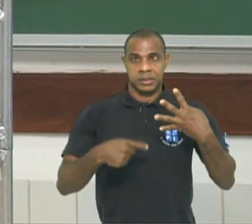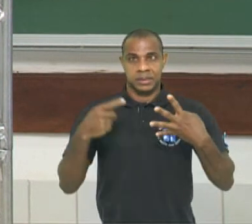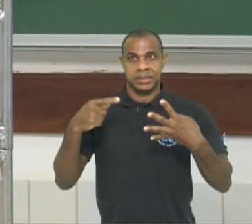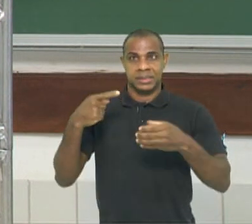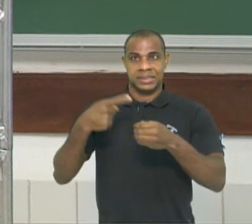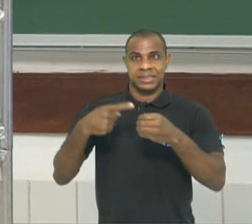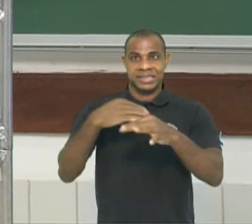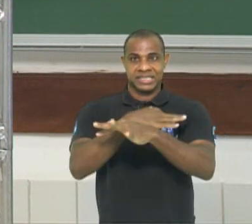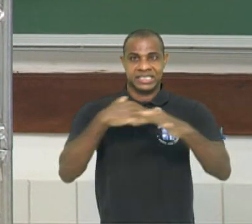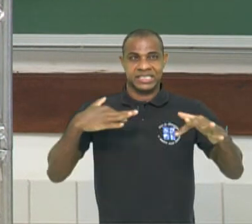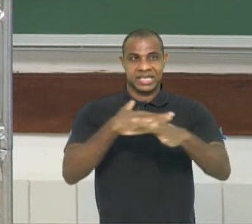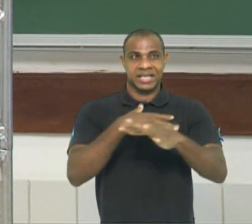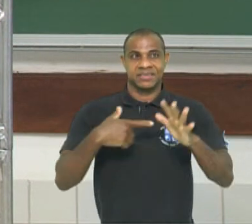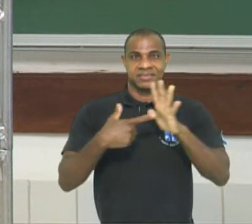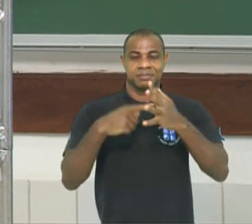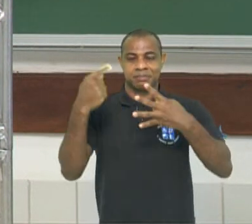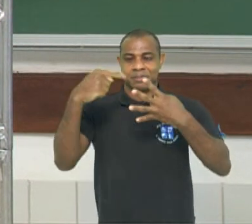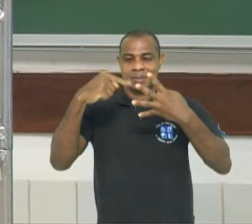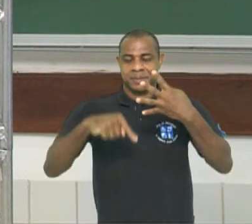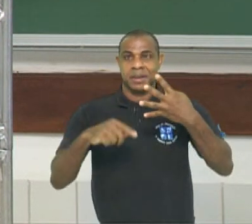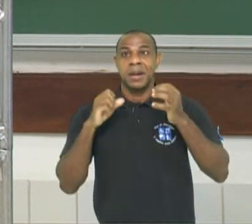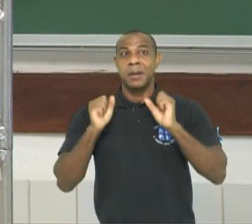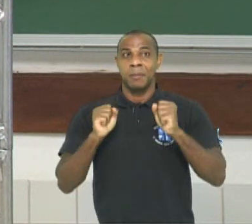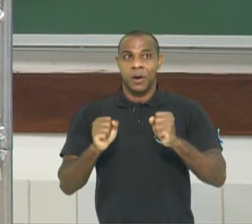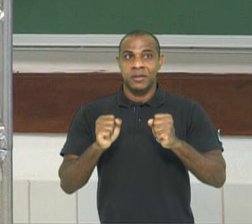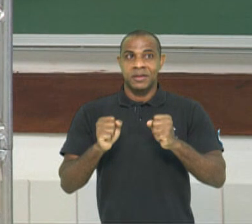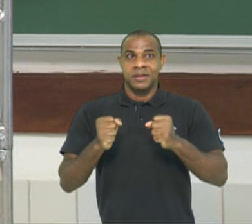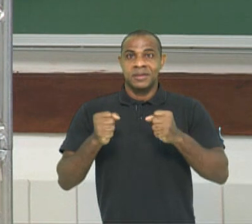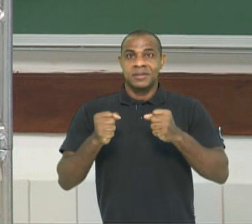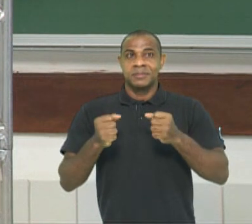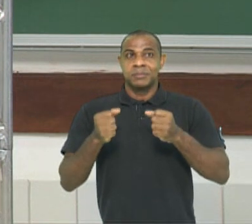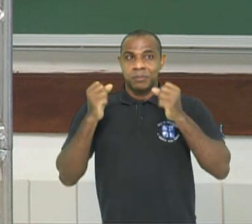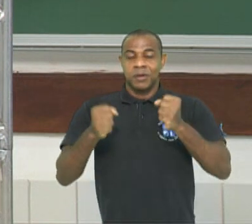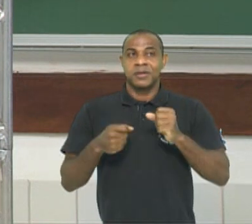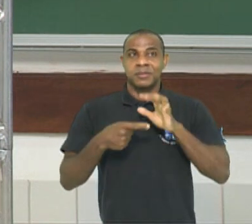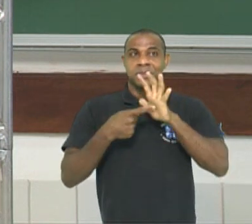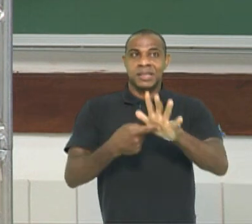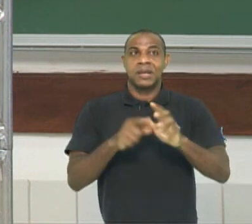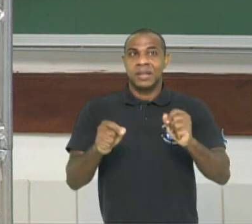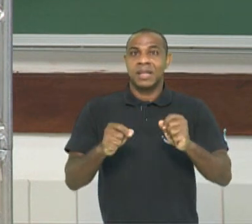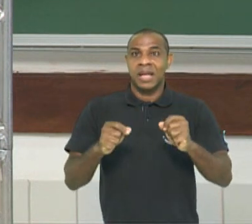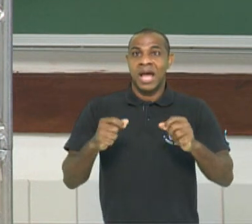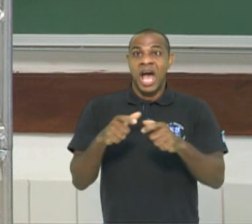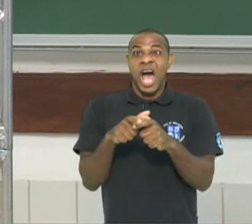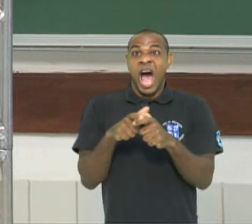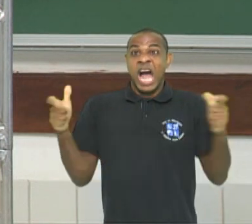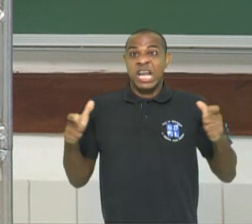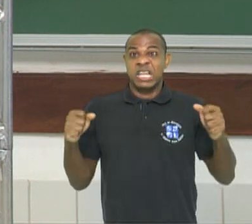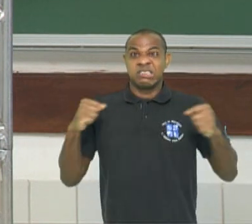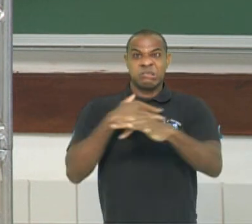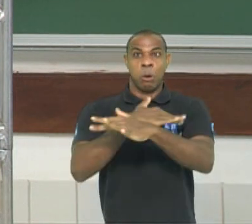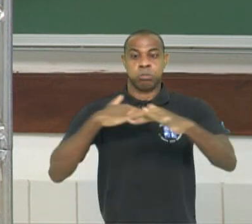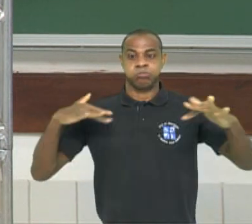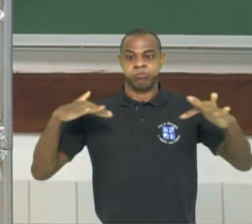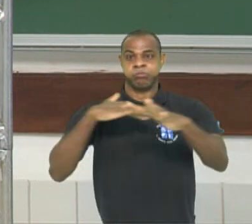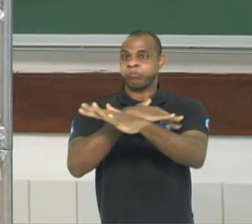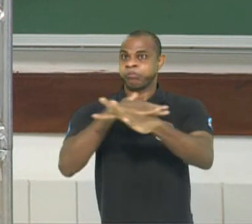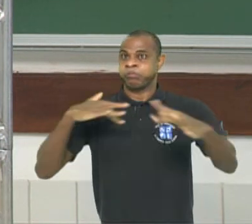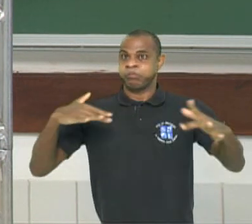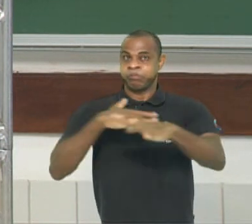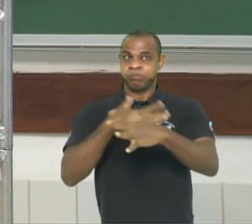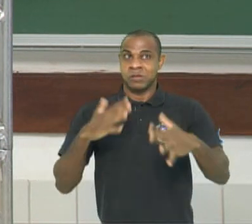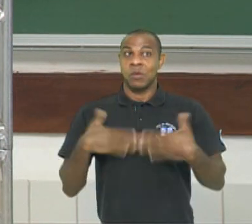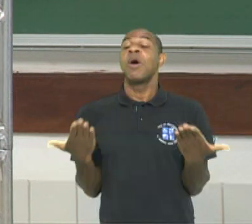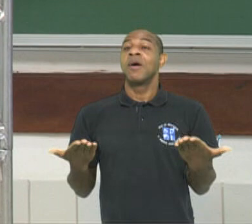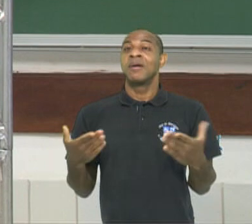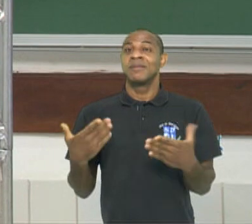aqui listadas, elas podem ser classificadas como a grande metrópole nacional? Nós temos uma única